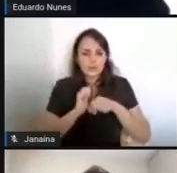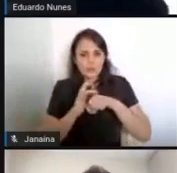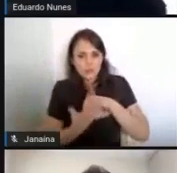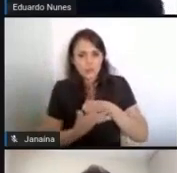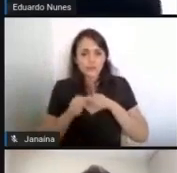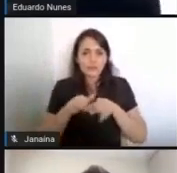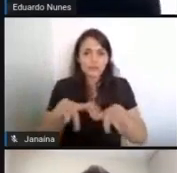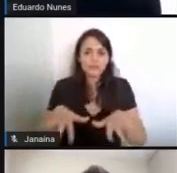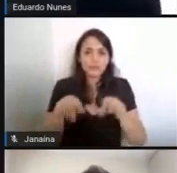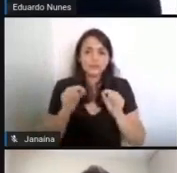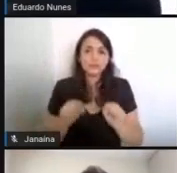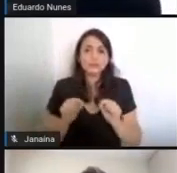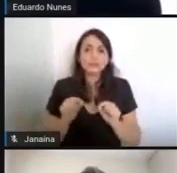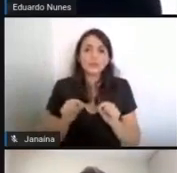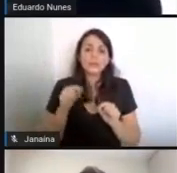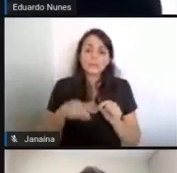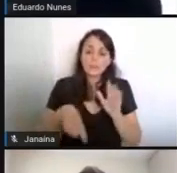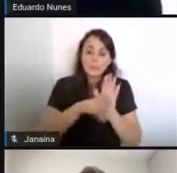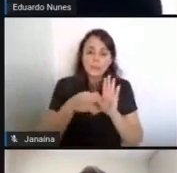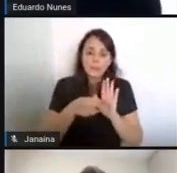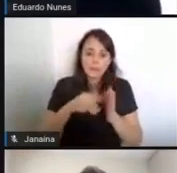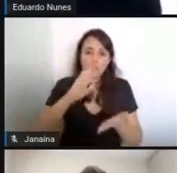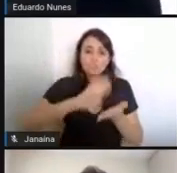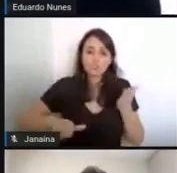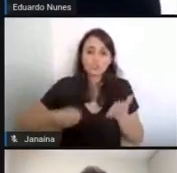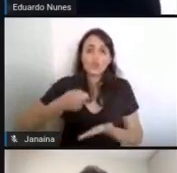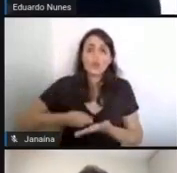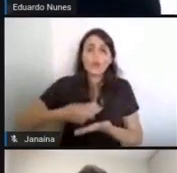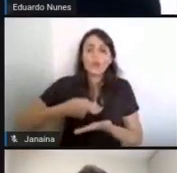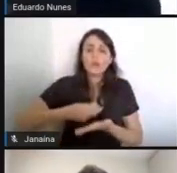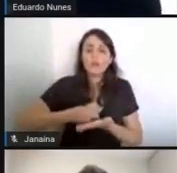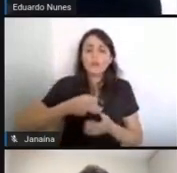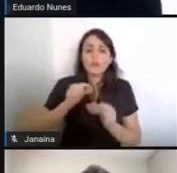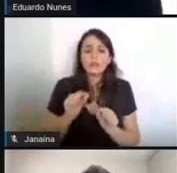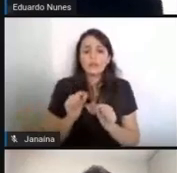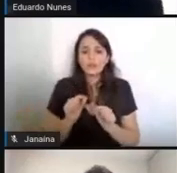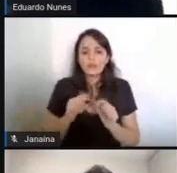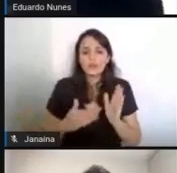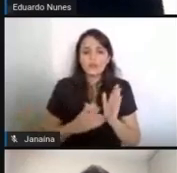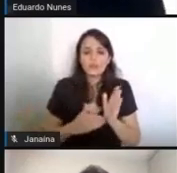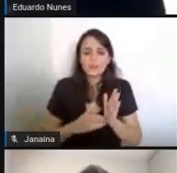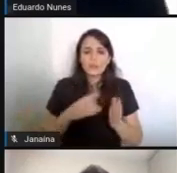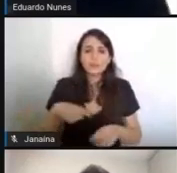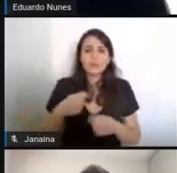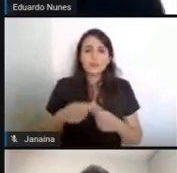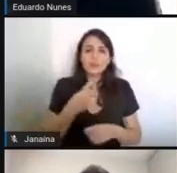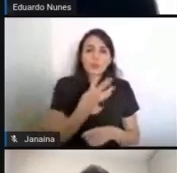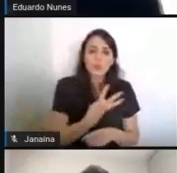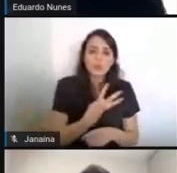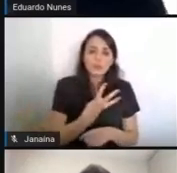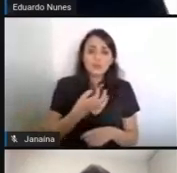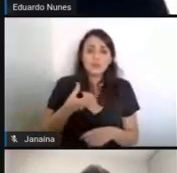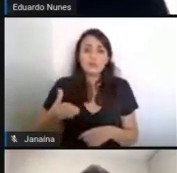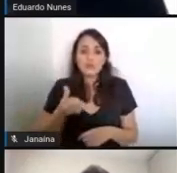que essa revisão, ela tira a obrigatoriedade mínima da gente ter de 4 a 6 agentes comunitários